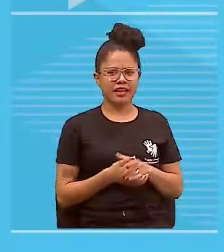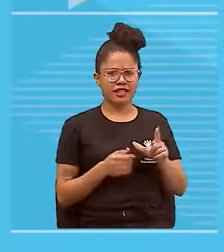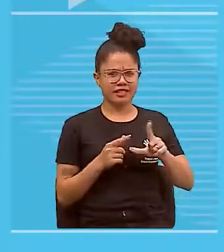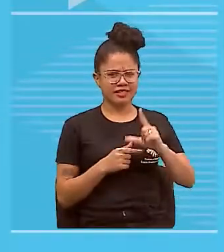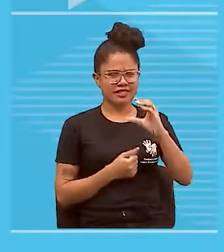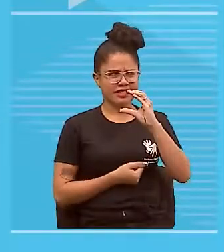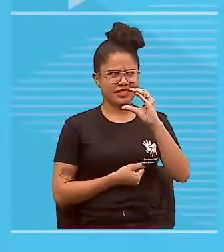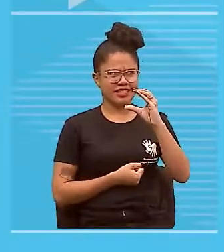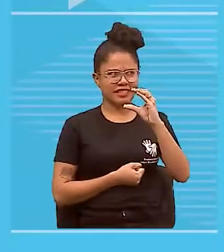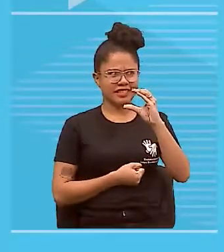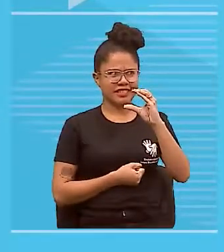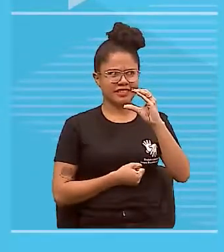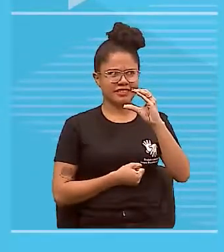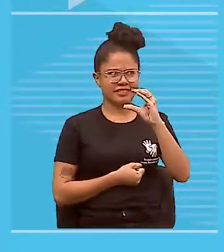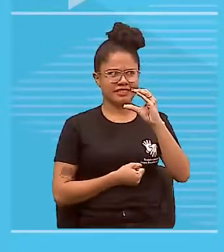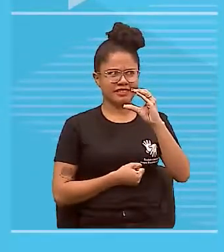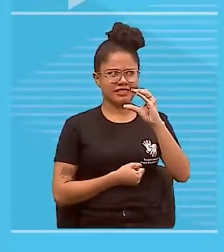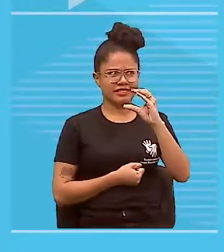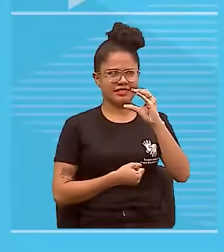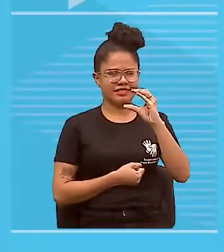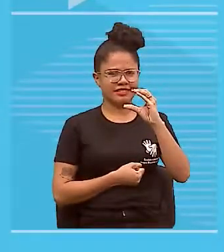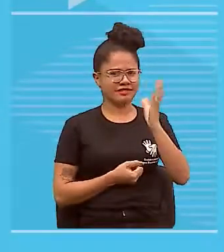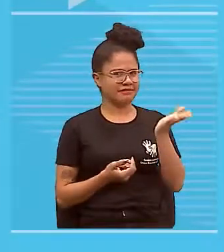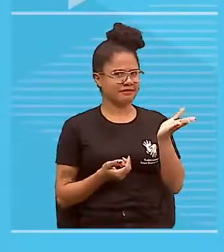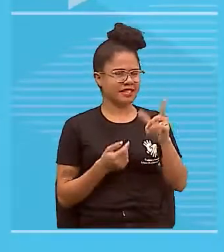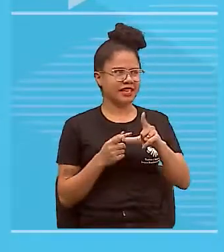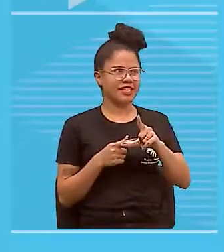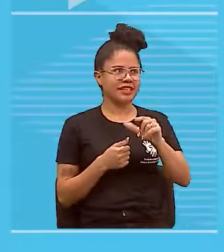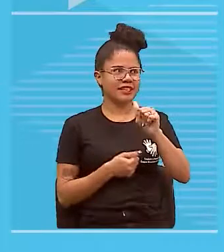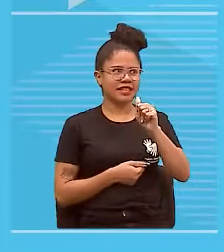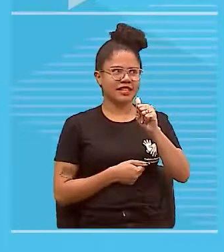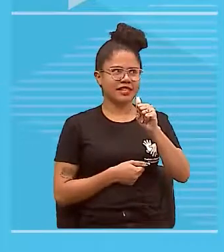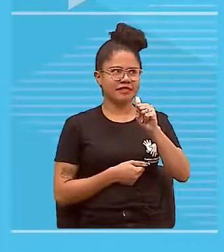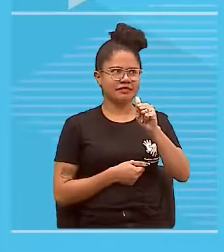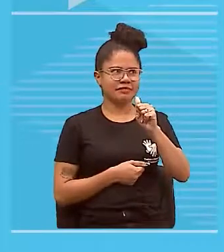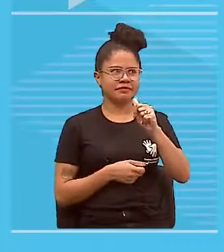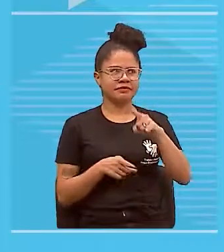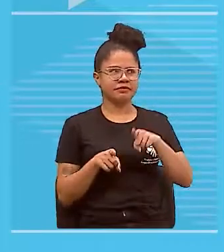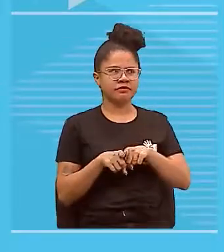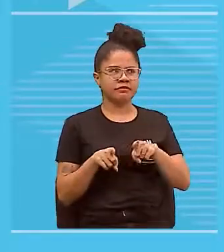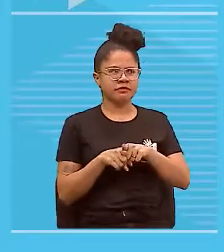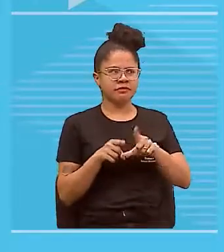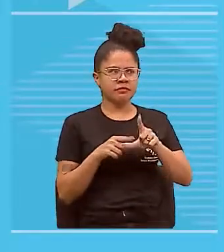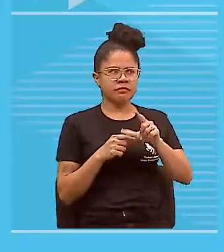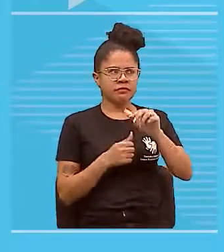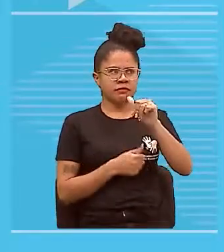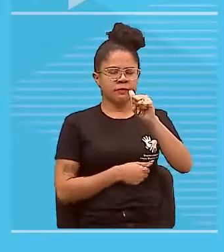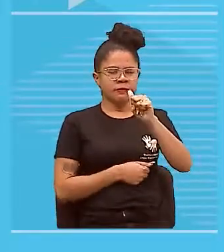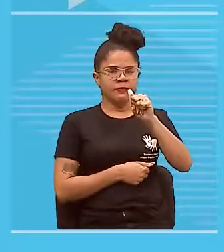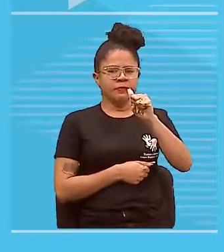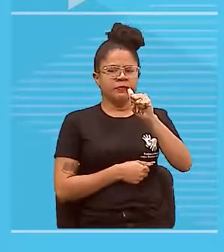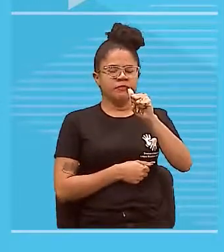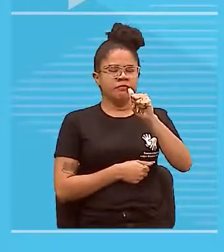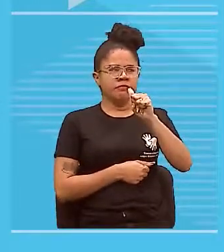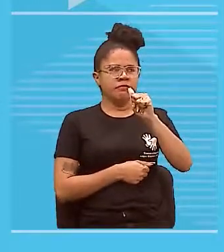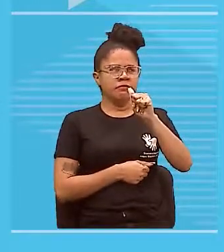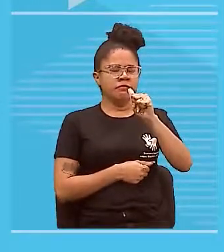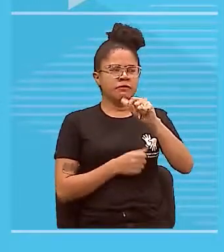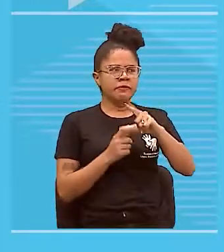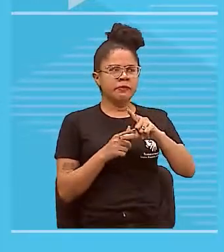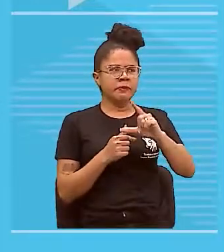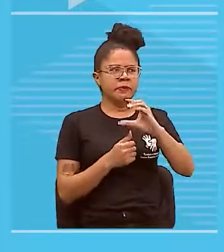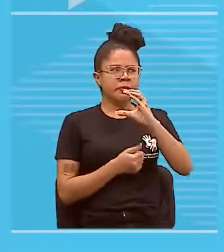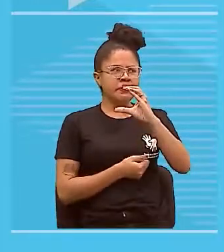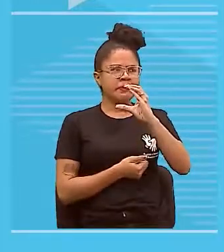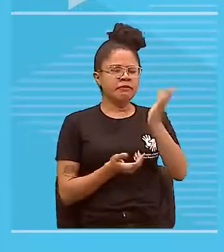C Adriana já marcou a letra A né Alana também marcou a letra O Leandro Rocha disse que a letra